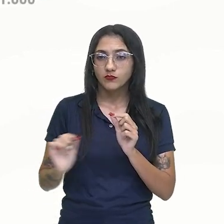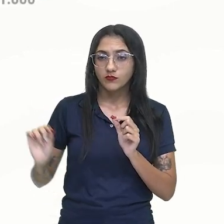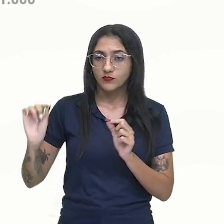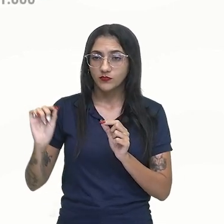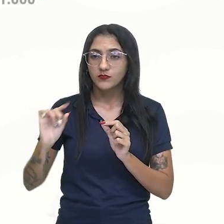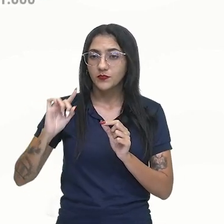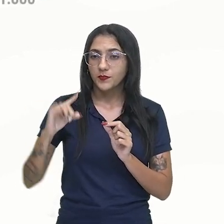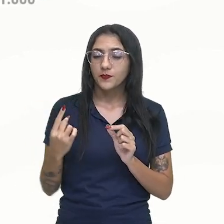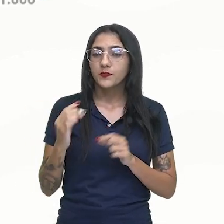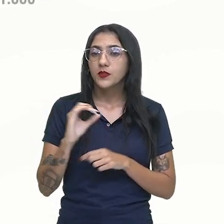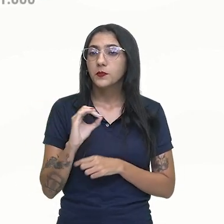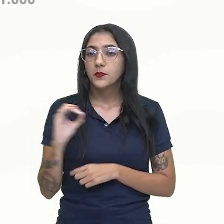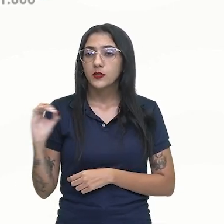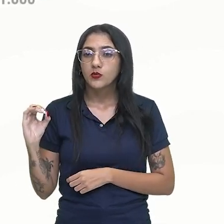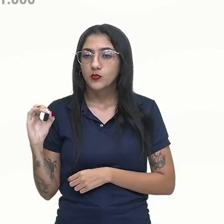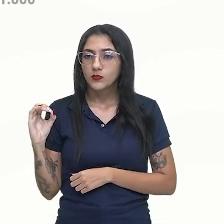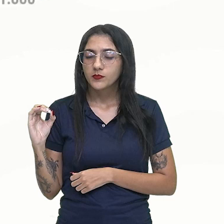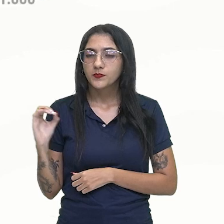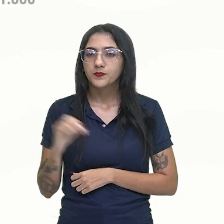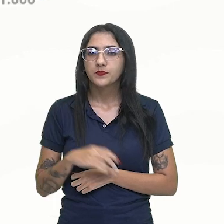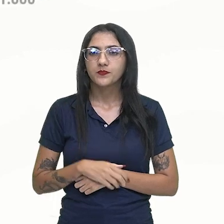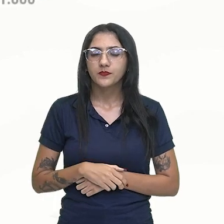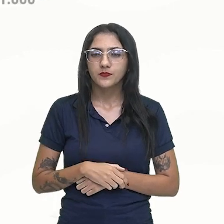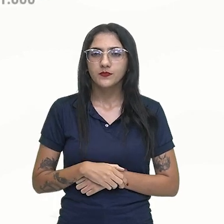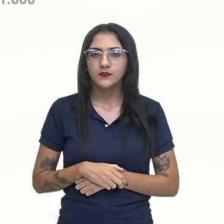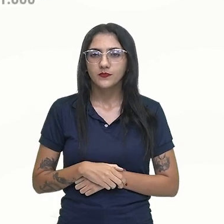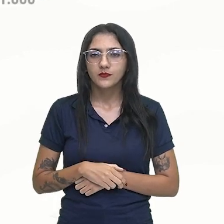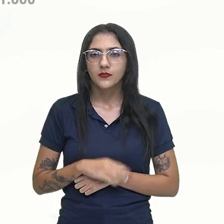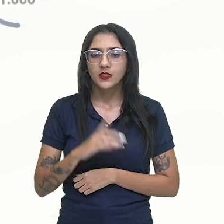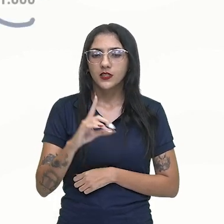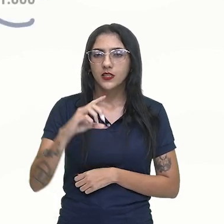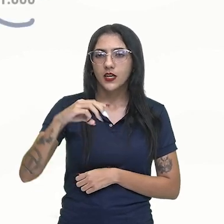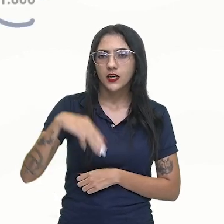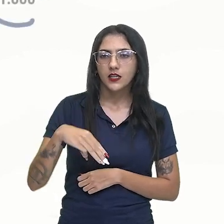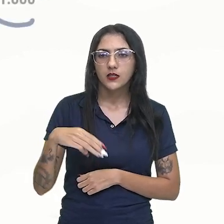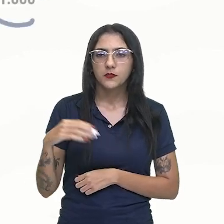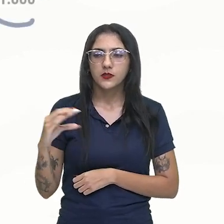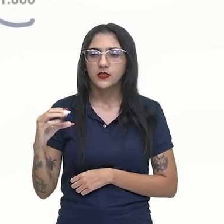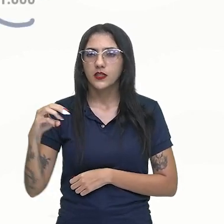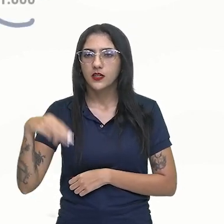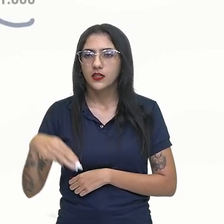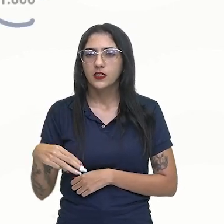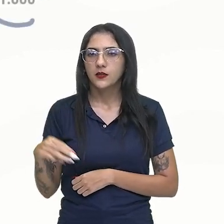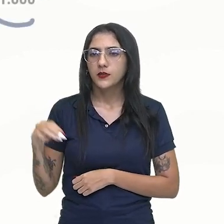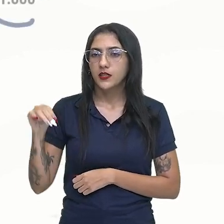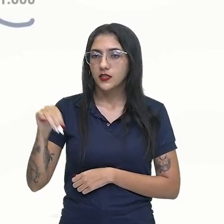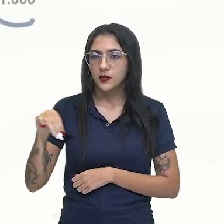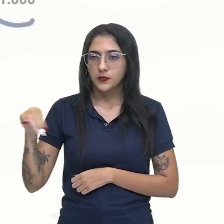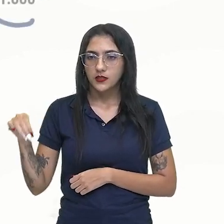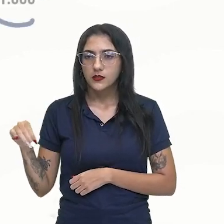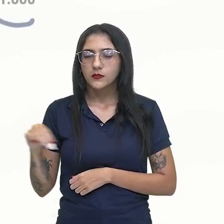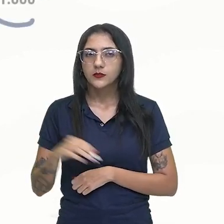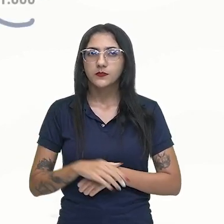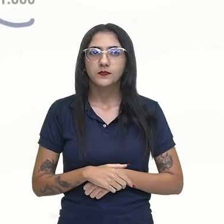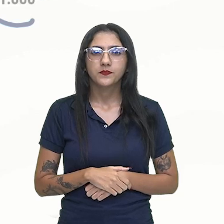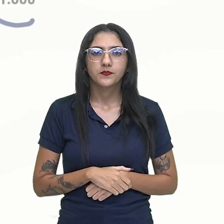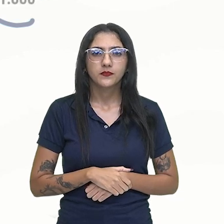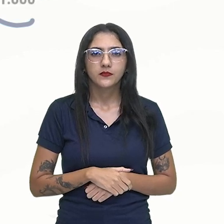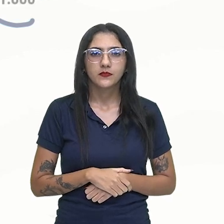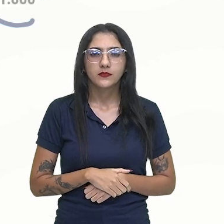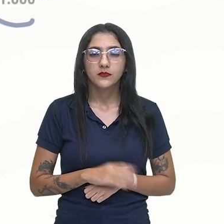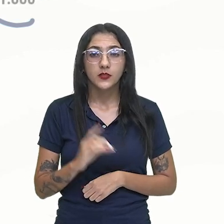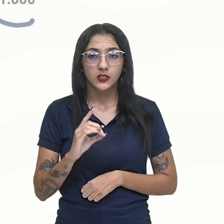né? Multiplicação por 1000. E para milímetro cúbico, mais uma multiplicação por 1000, tá bom? Isso indo